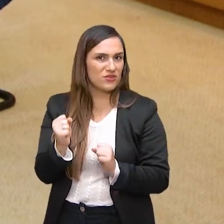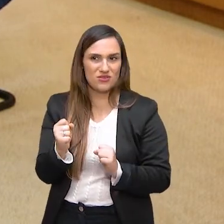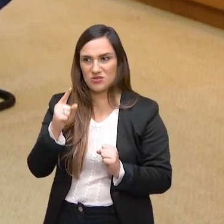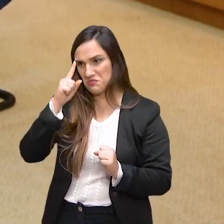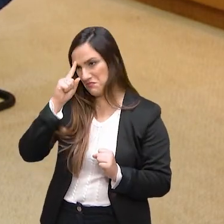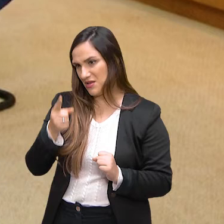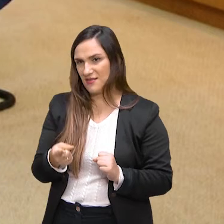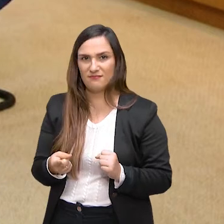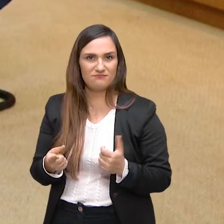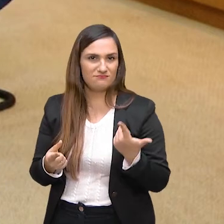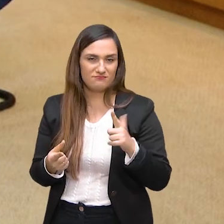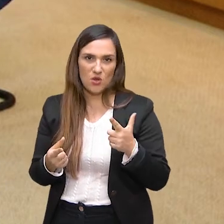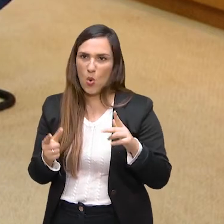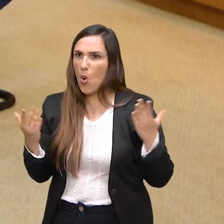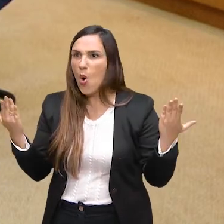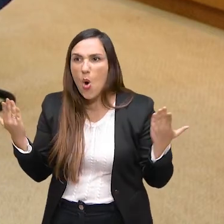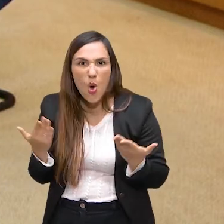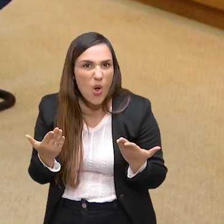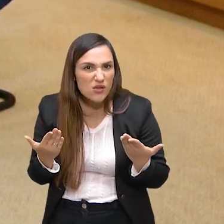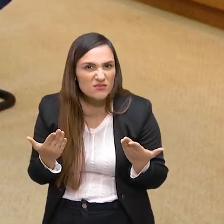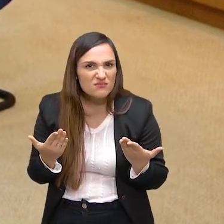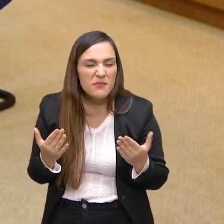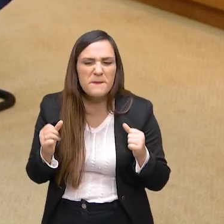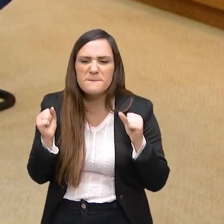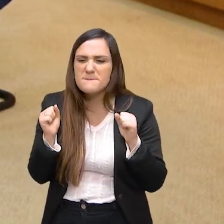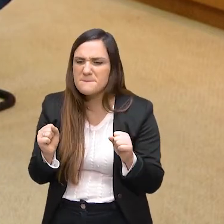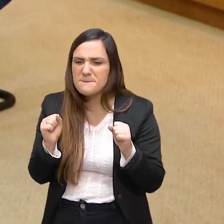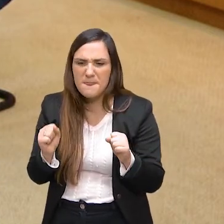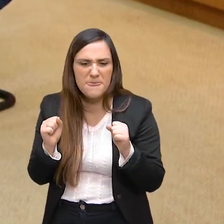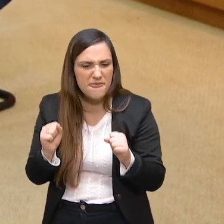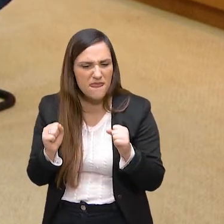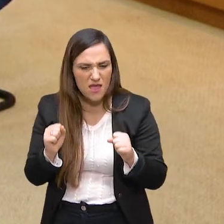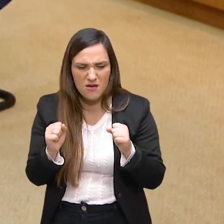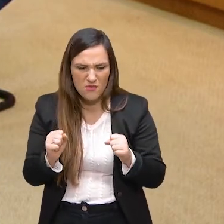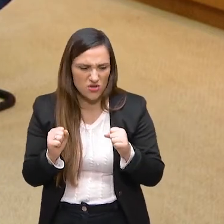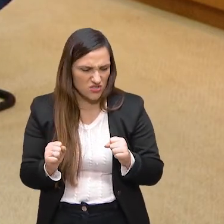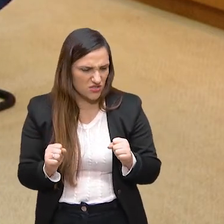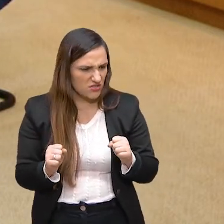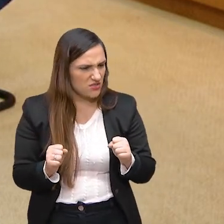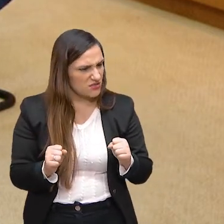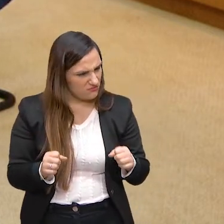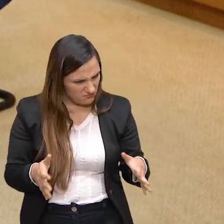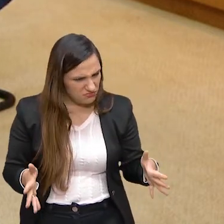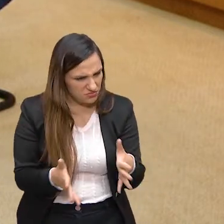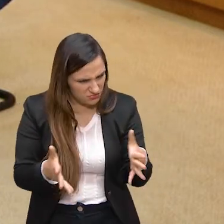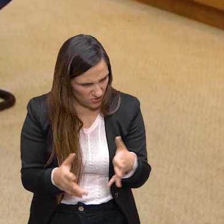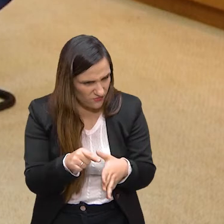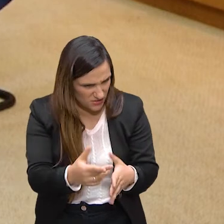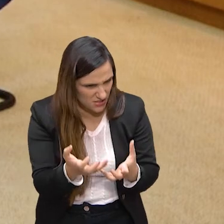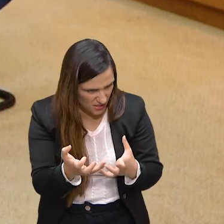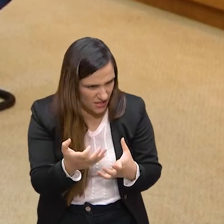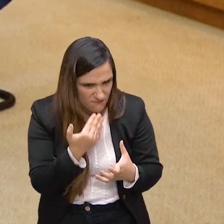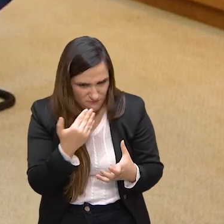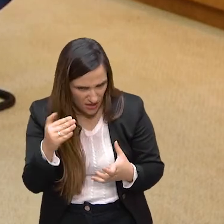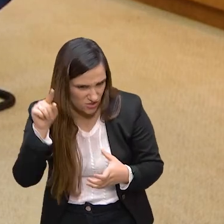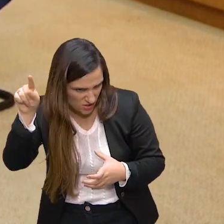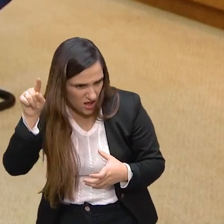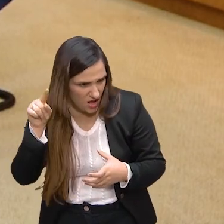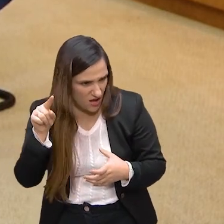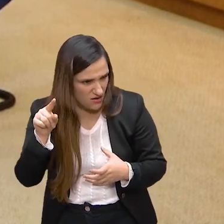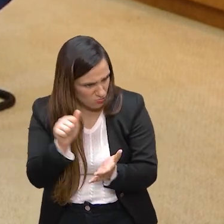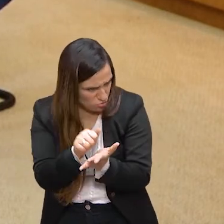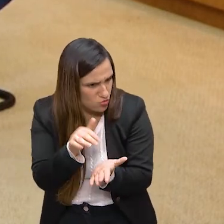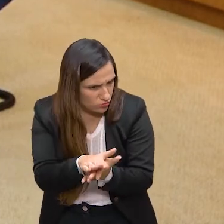poder de atuar de forma diferente. Hoje não. Ele pode incentivar a vontade da parte, estimular a vontade da parte mediante